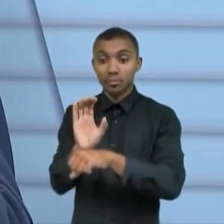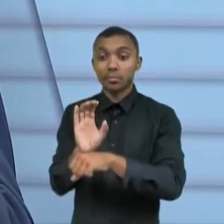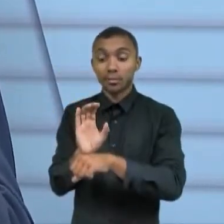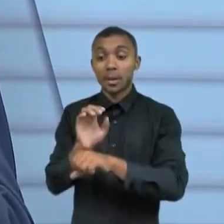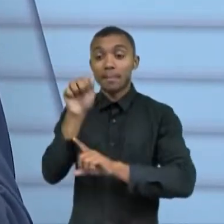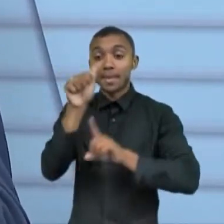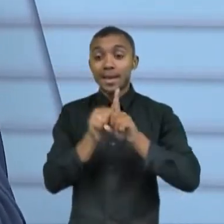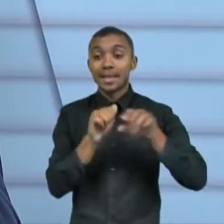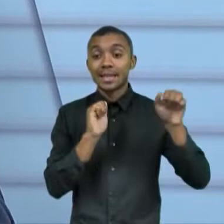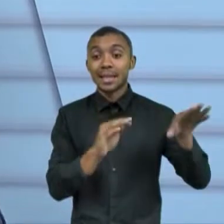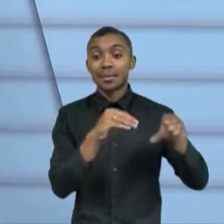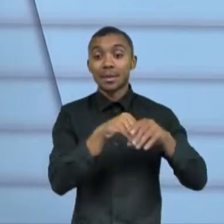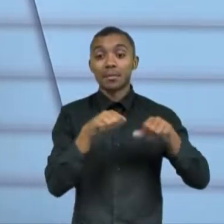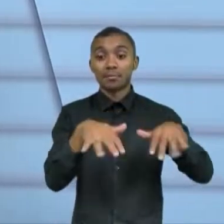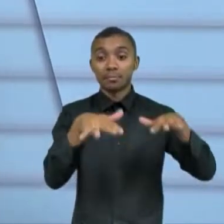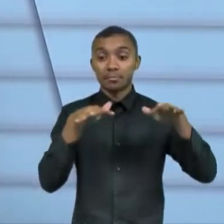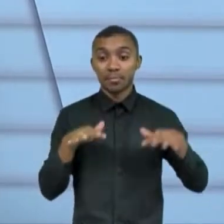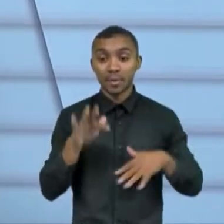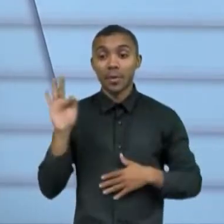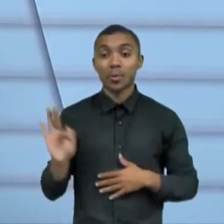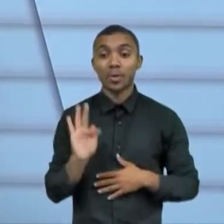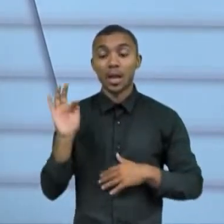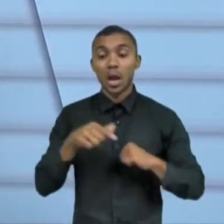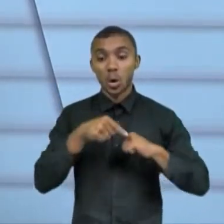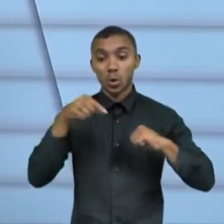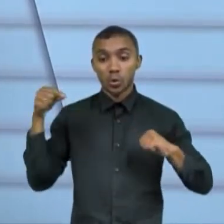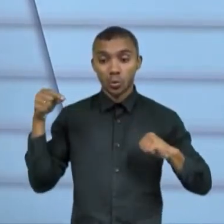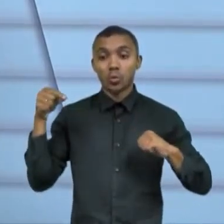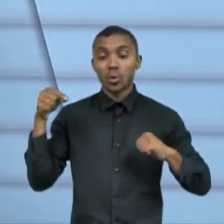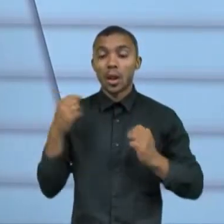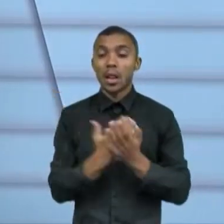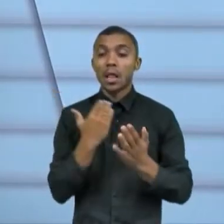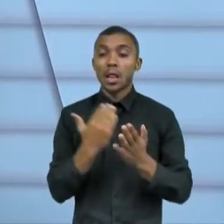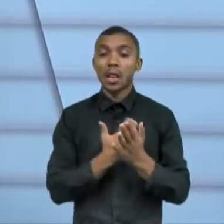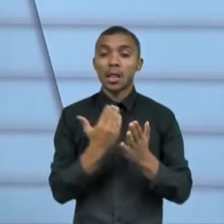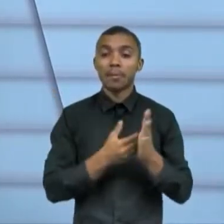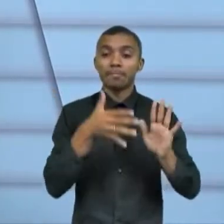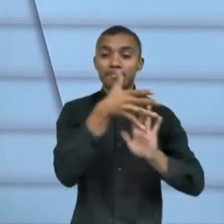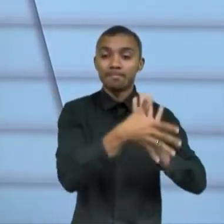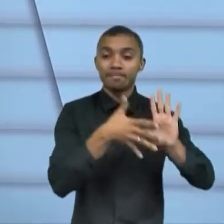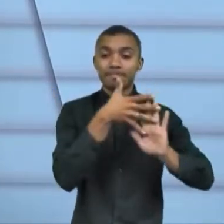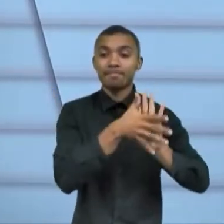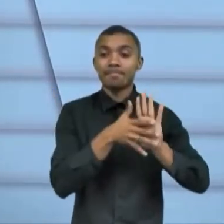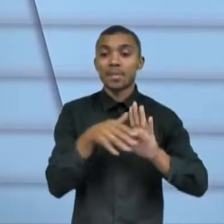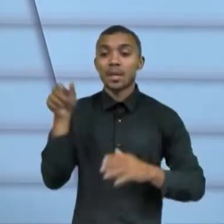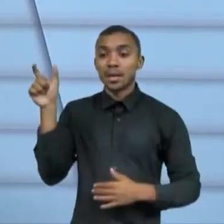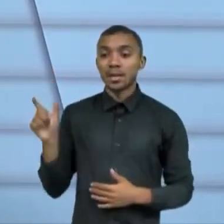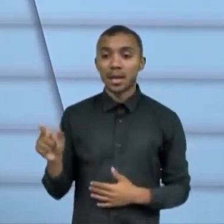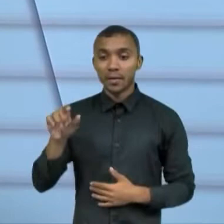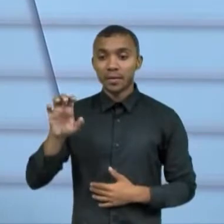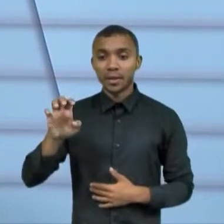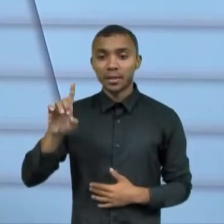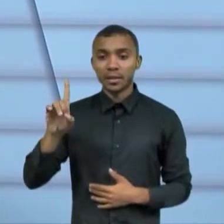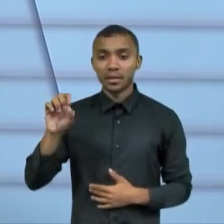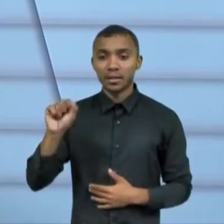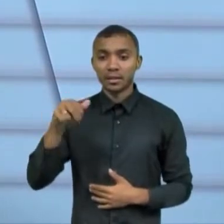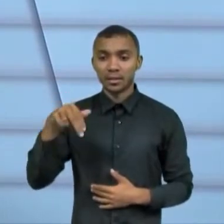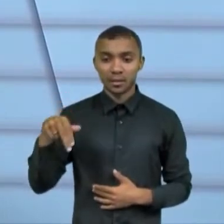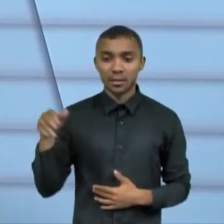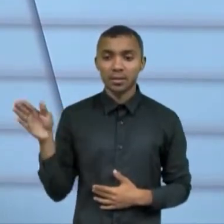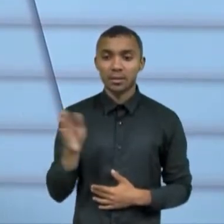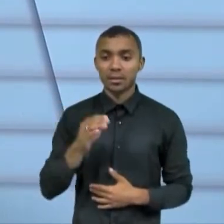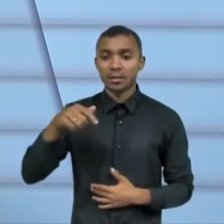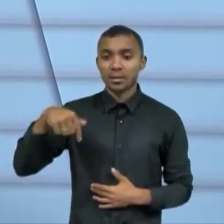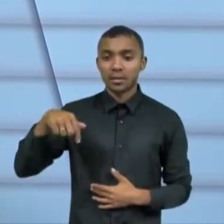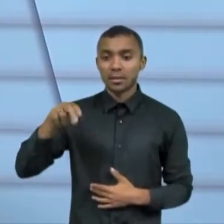de setembro, no auditório da Biblioteca Central da Unifor, a biografia de Edson Queiroz, como ele bem me disse, um livro que